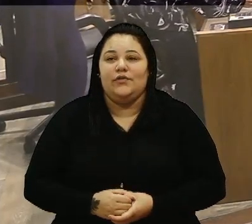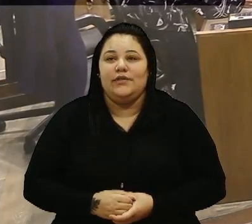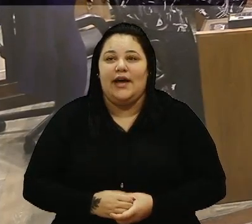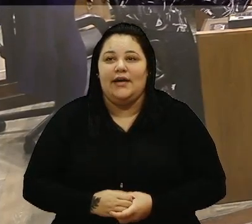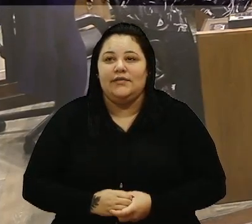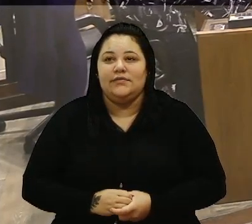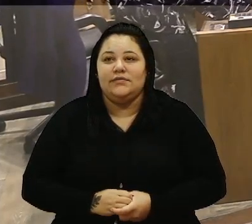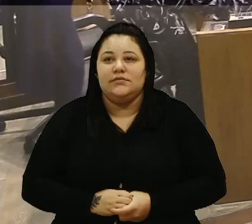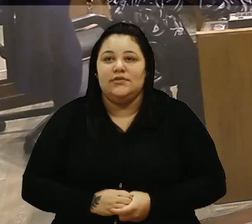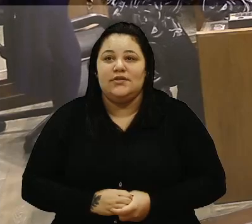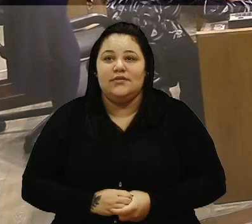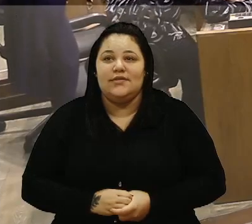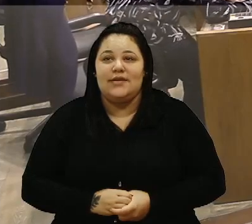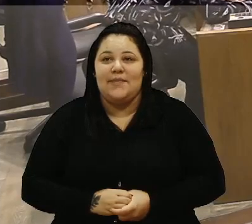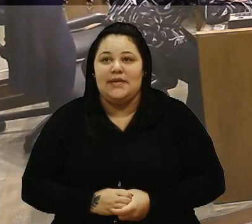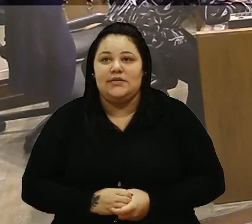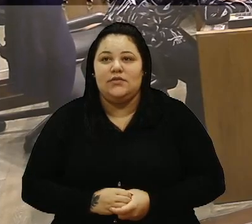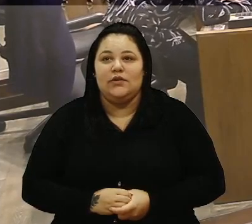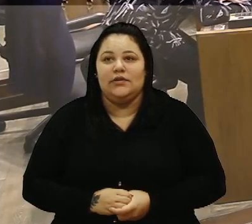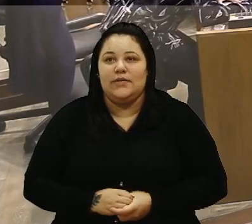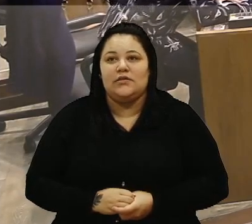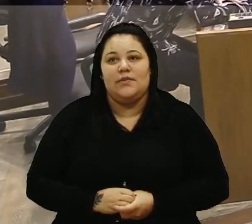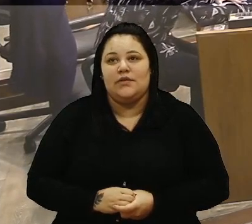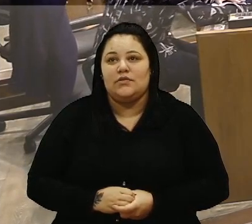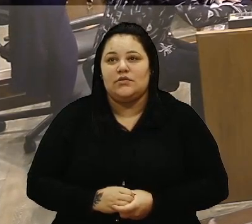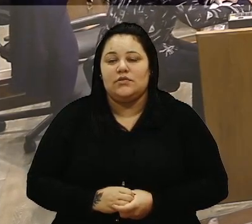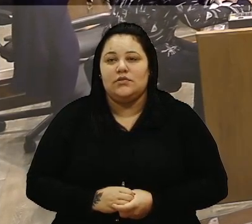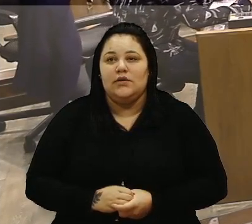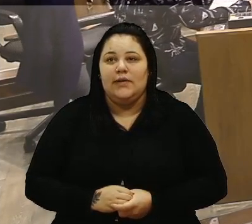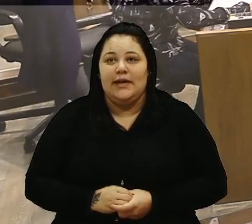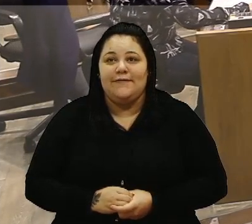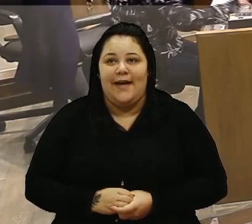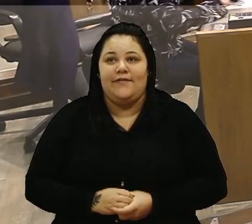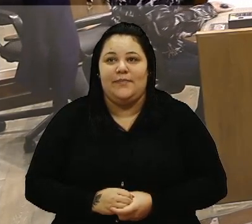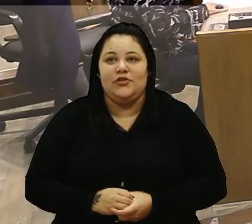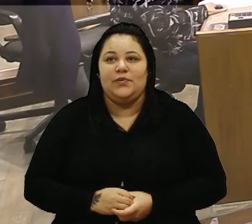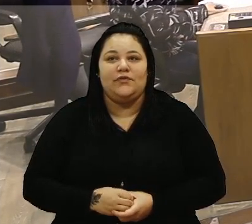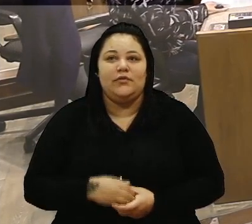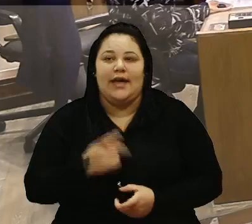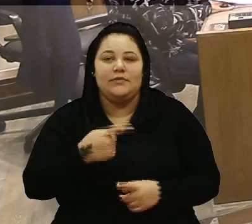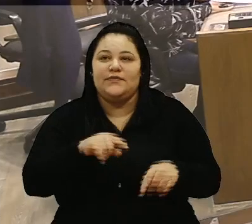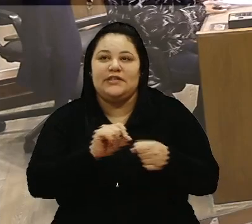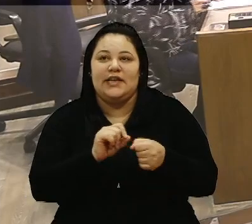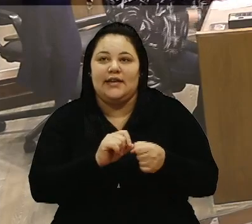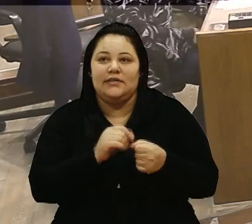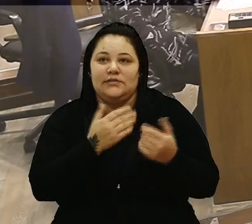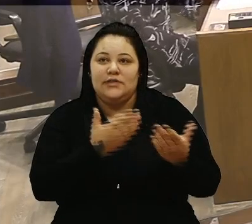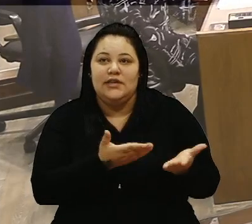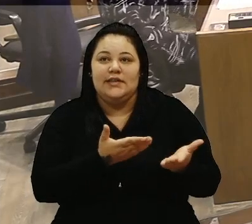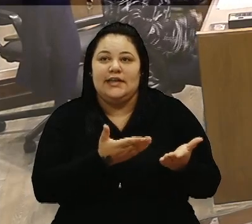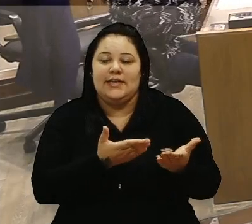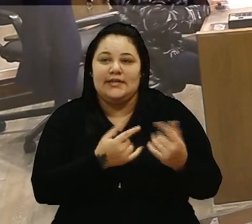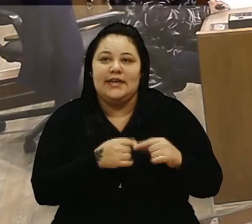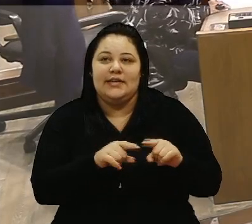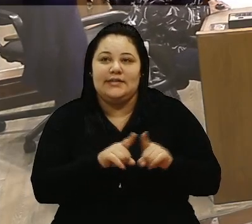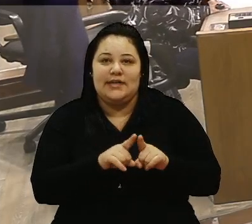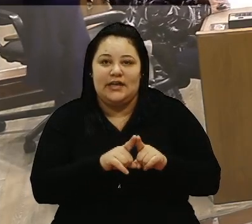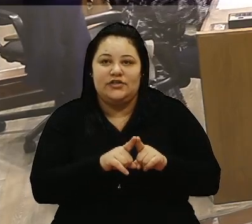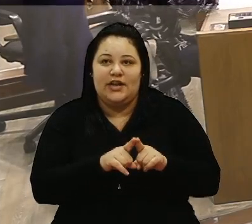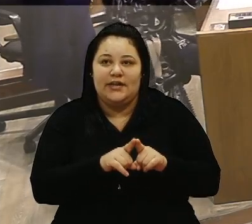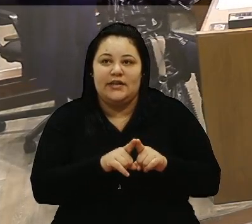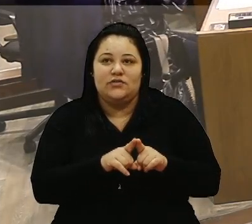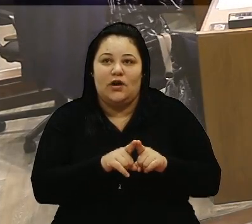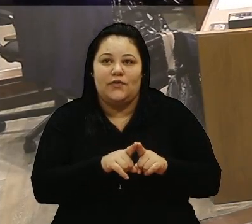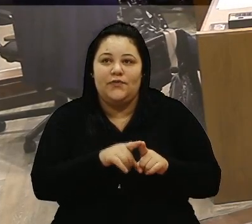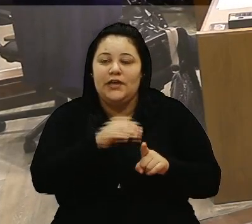Bom dia mais uma vez. Falando aqui em relação à audiência pública, que infelizmente também não consegui estar presente ontem, e